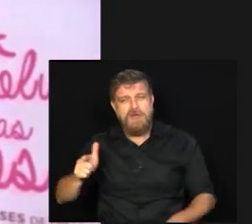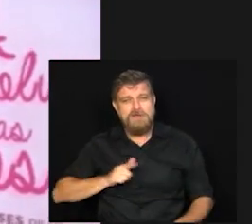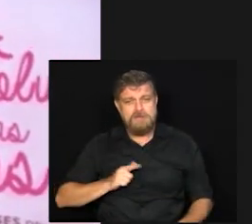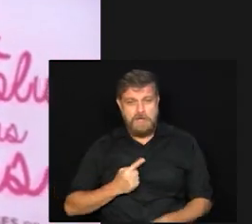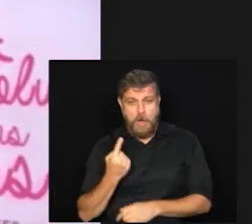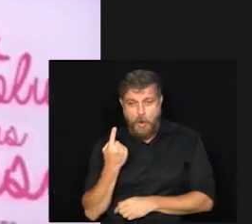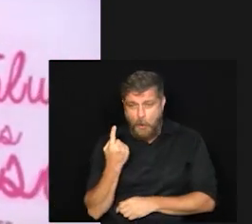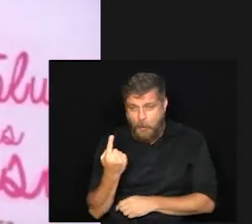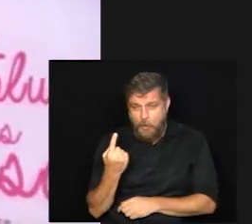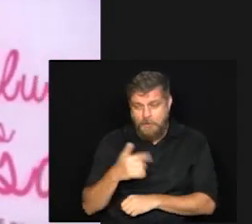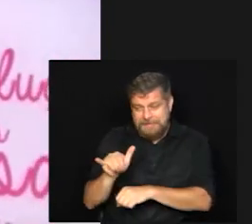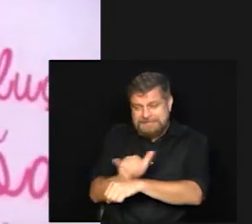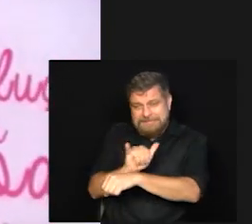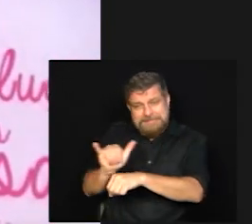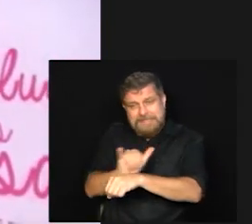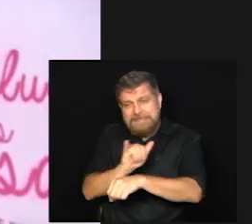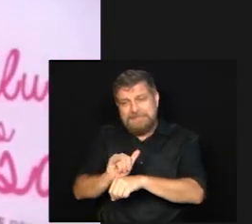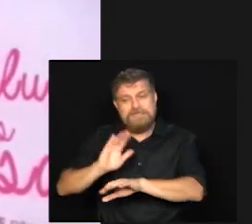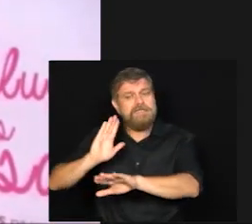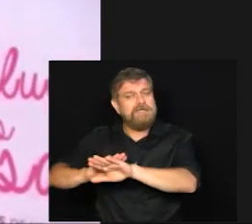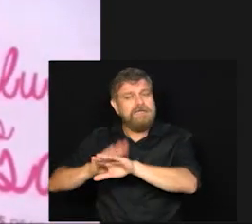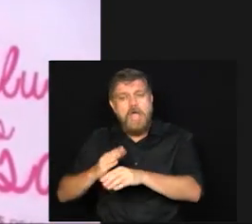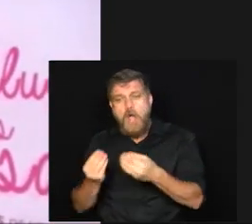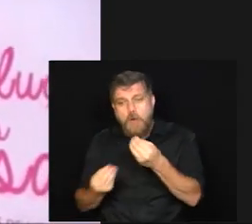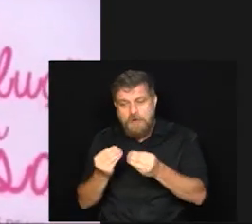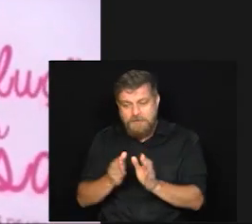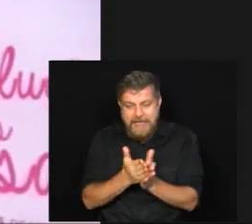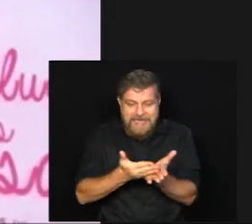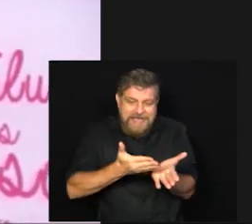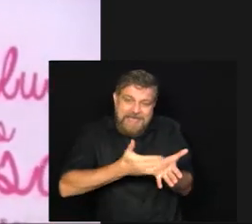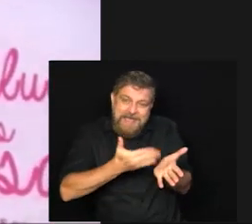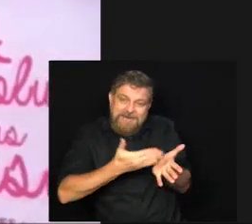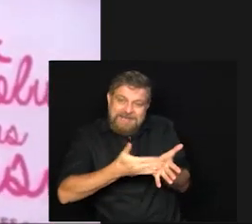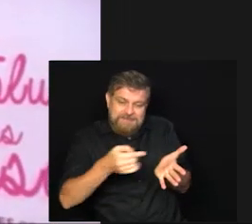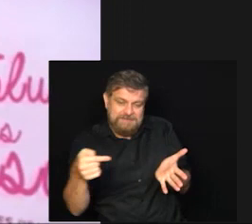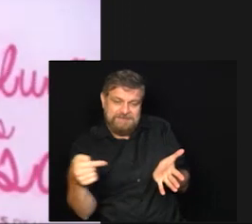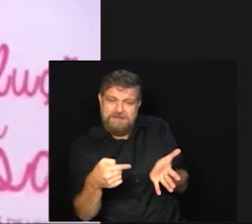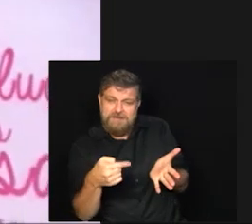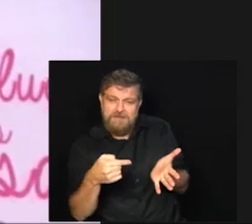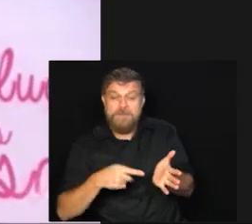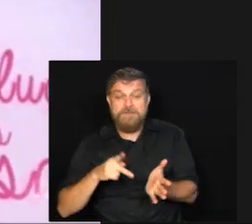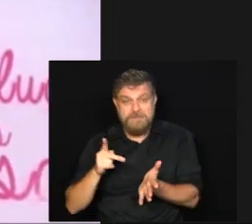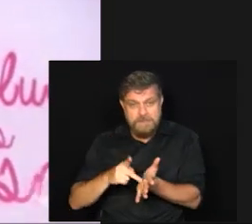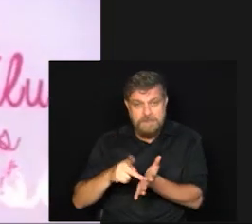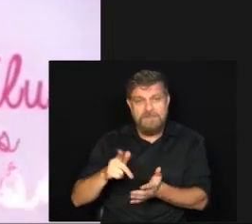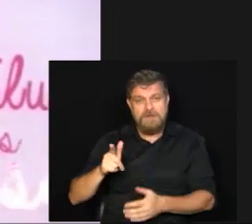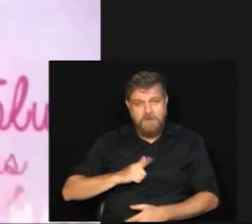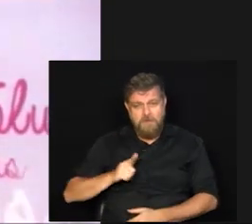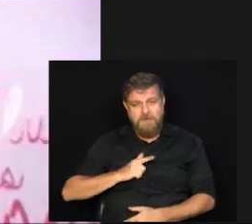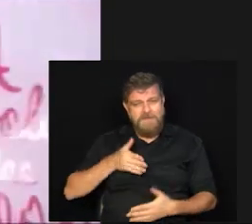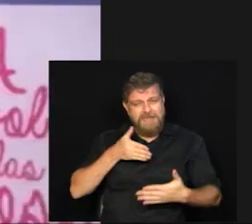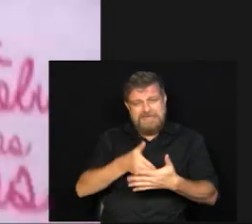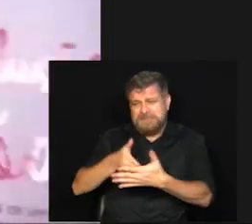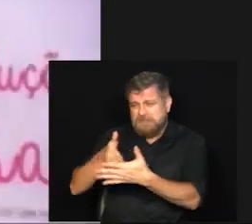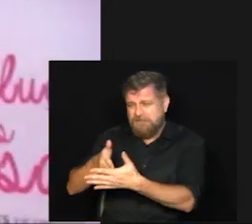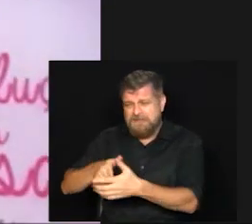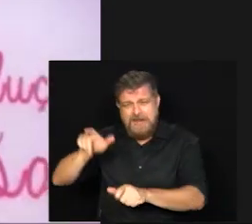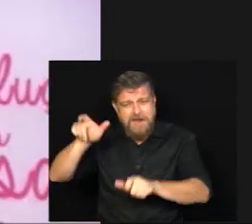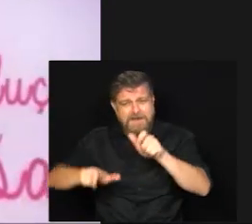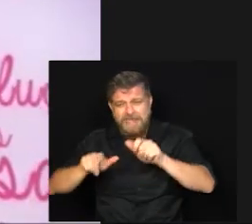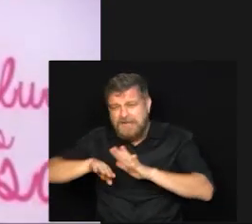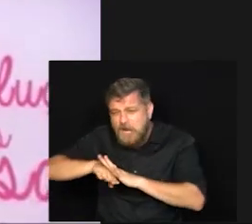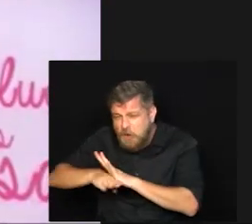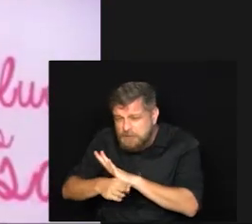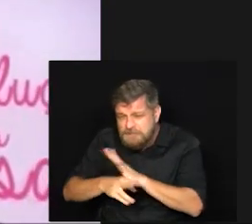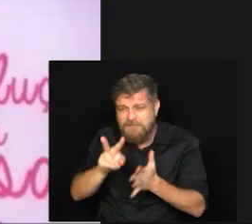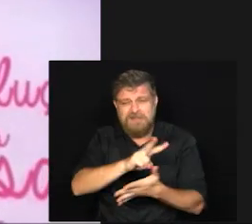uma das formas de fazer isso é o livro. E aí, realmente, a gente tem uma barreira porque as pessoas não têm muito hábito